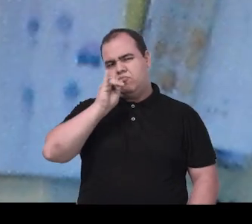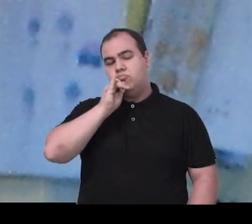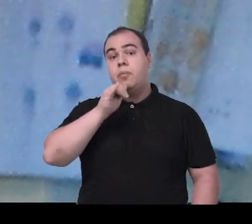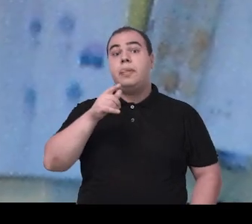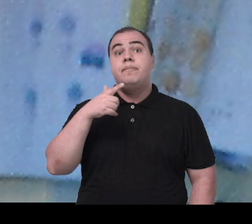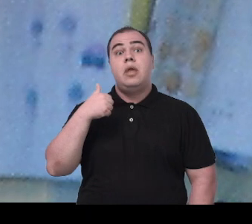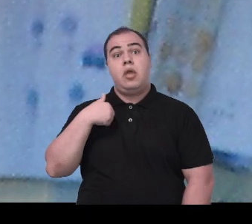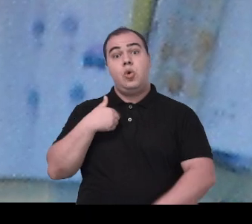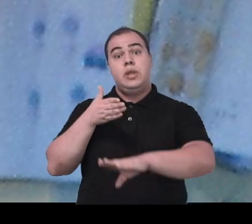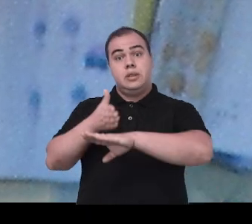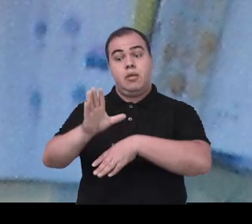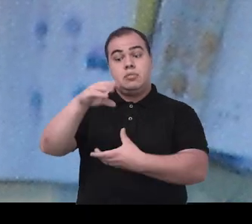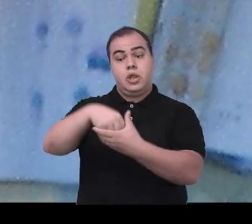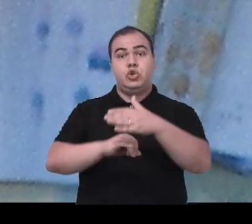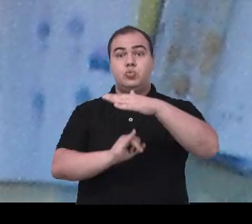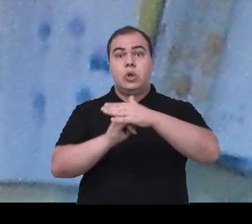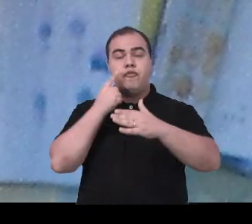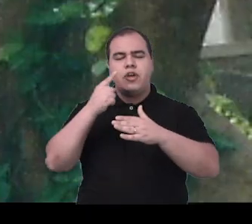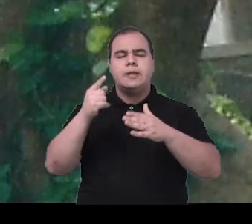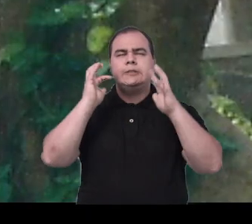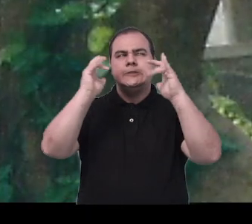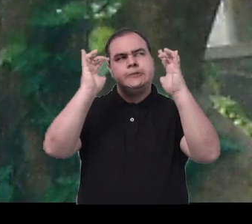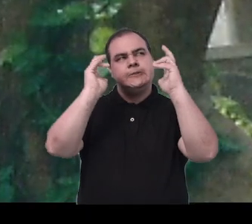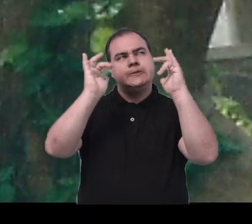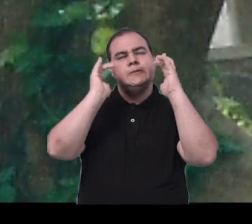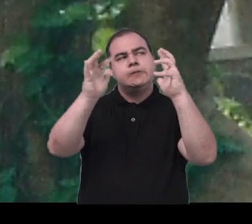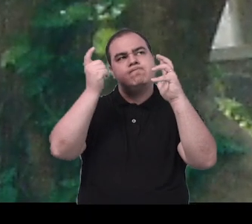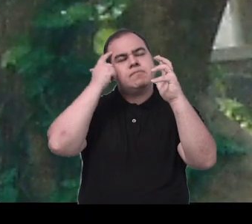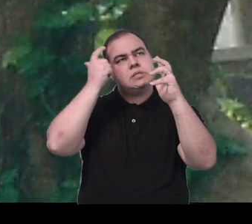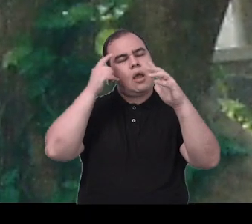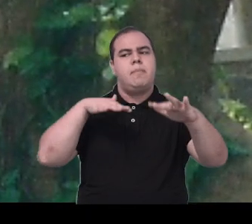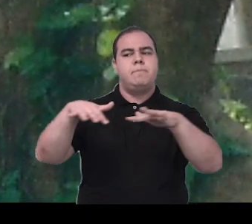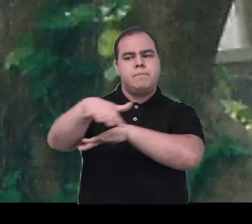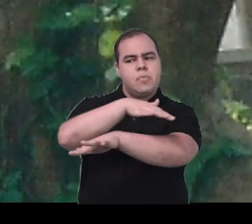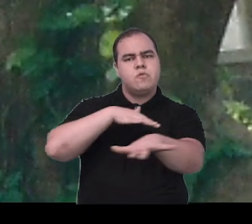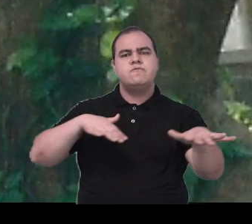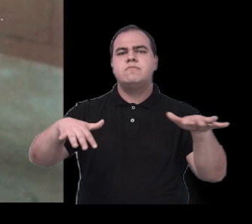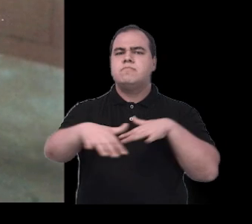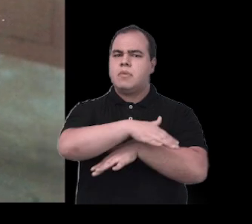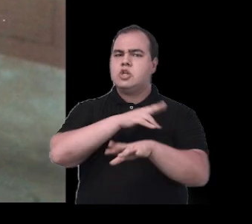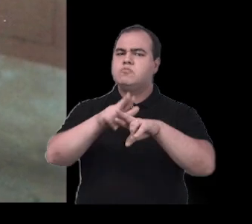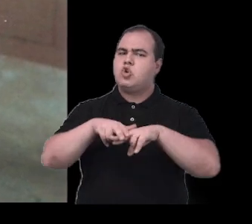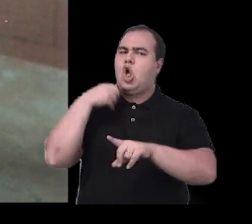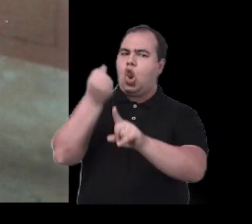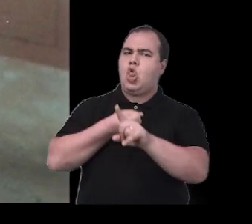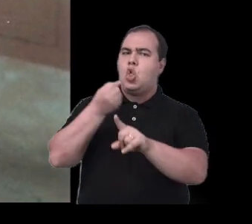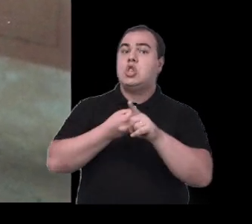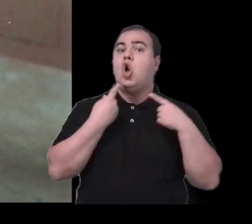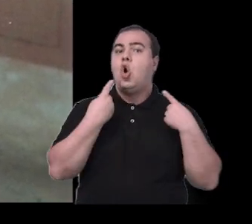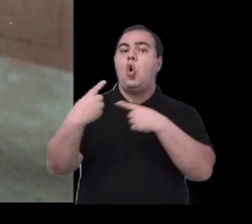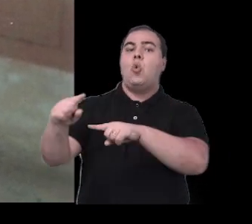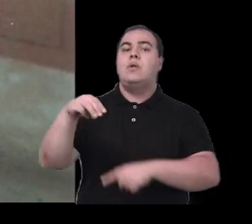estava em plena efervescência de se pensar e de pensar esses movimentos a partir da